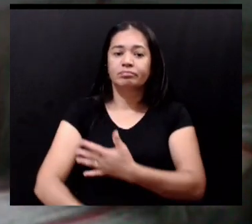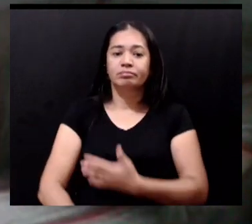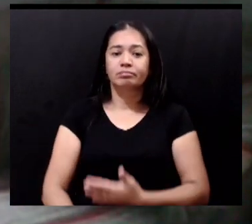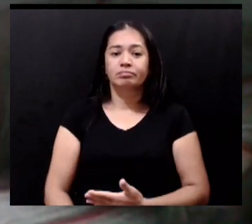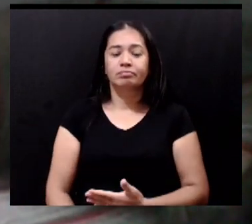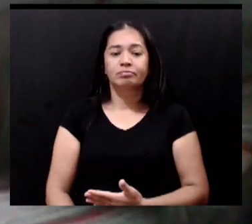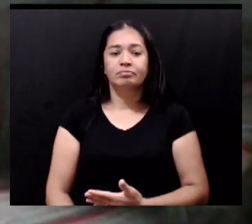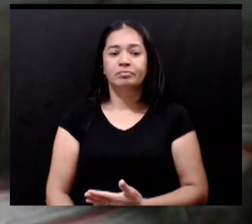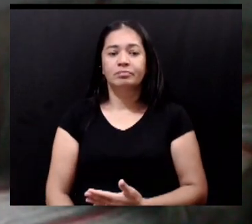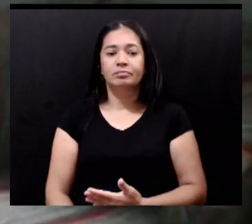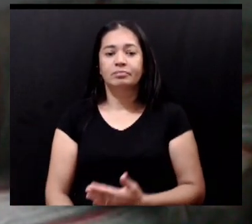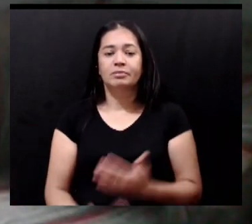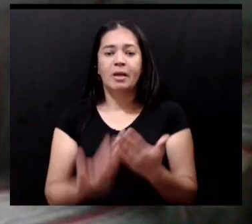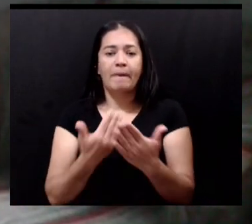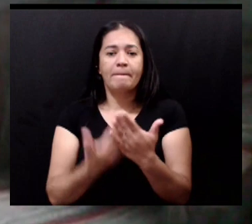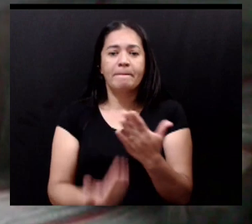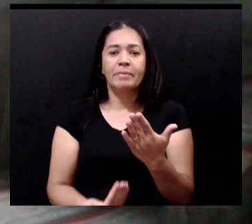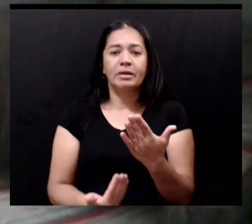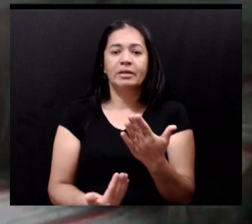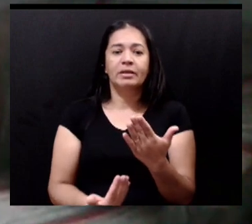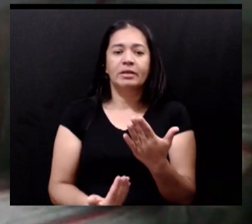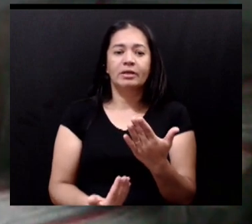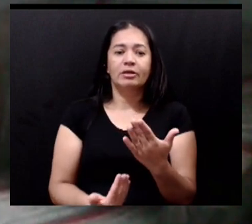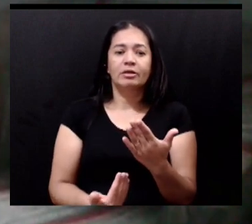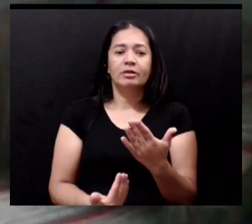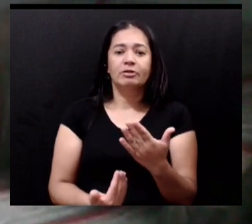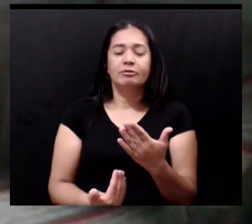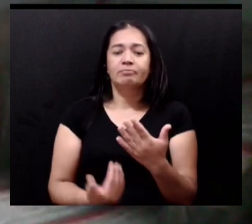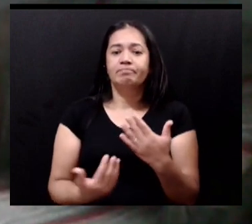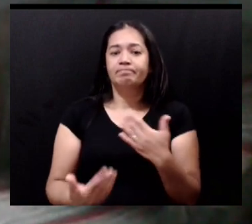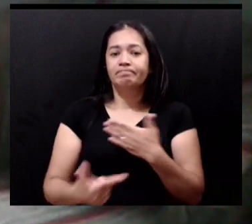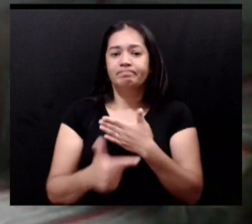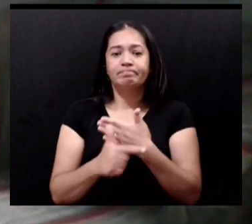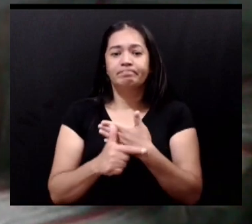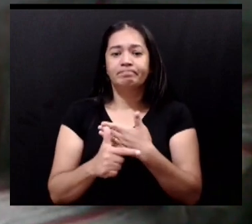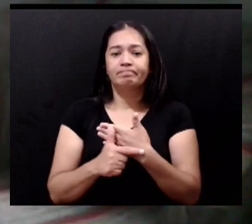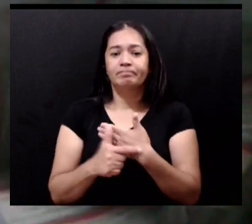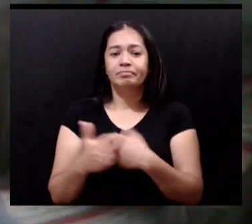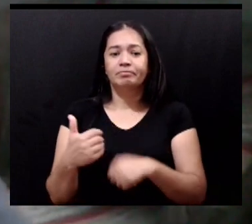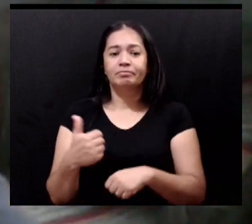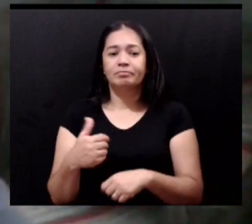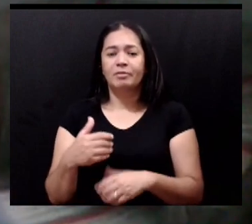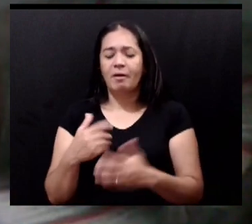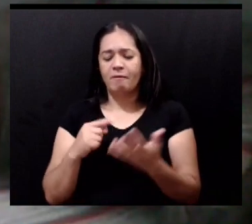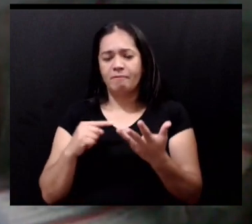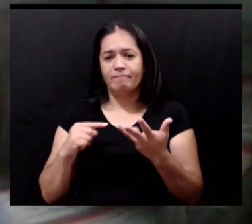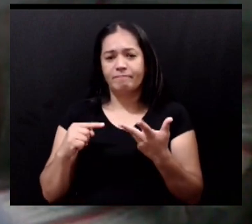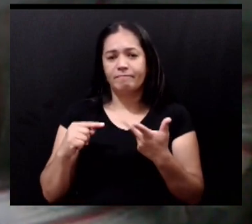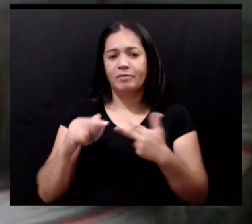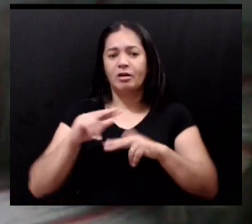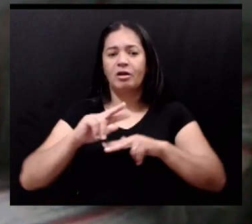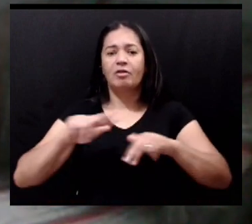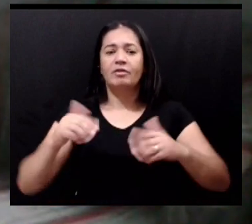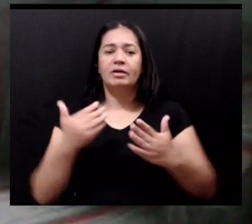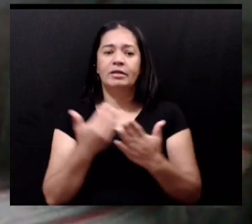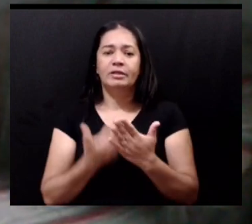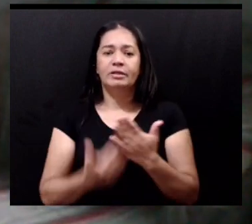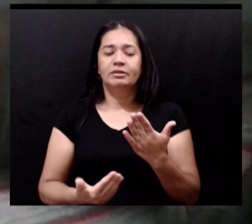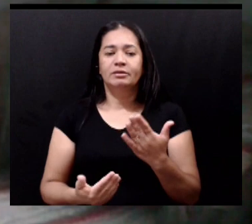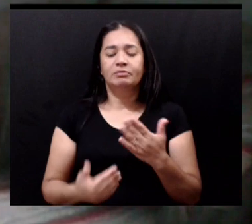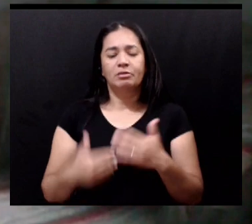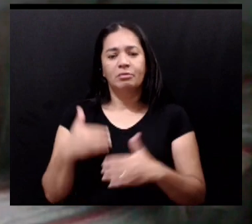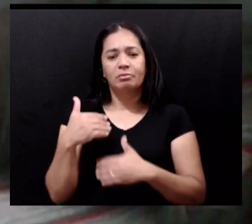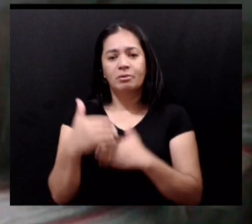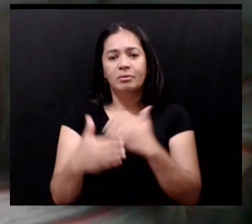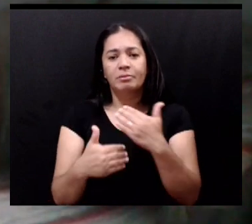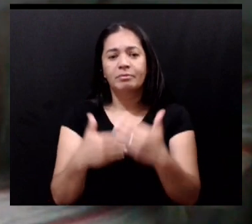de papéis, né? Então, são várias perdas que vão se sucedendo e vão se acumulando.